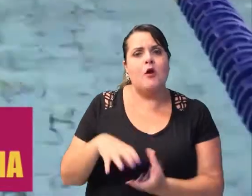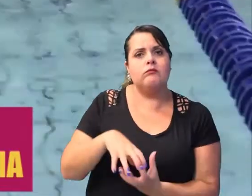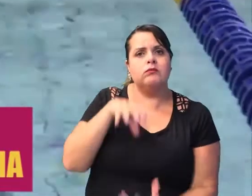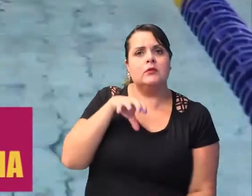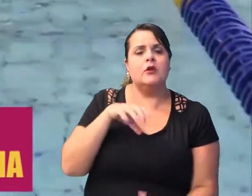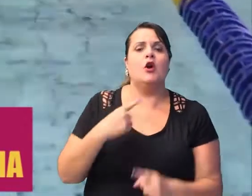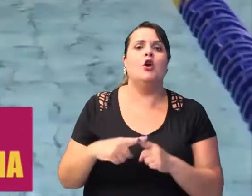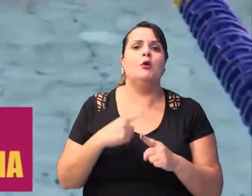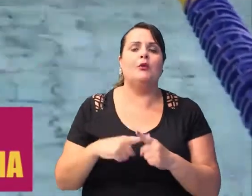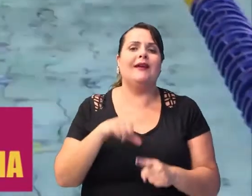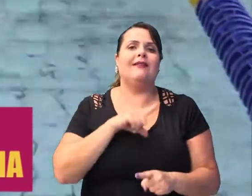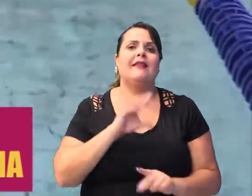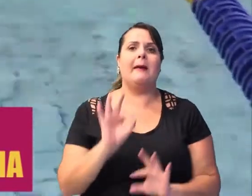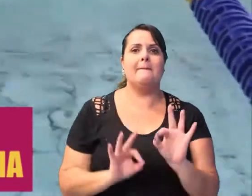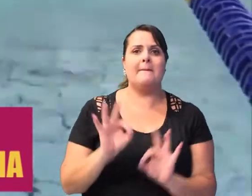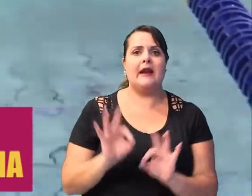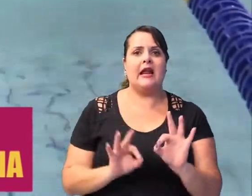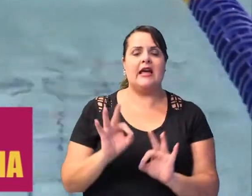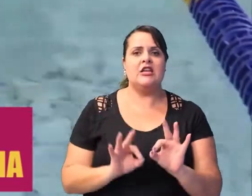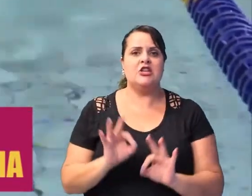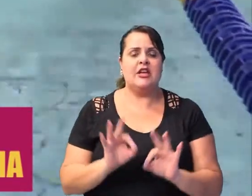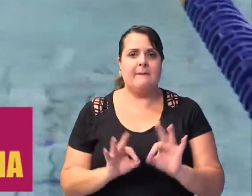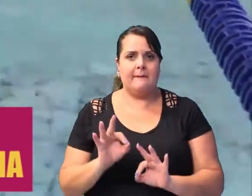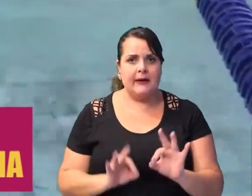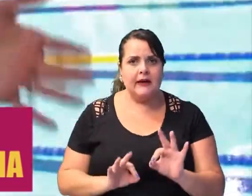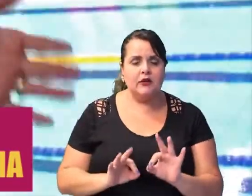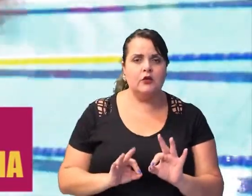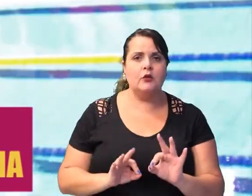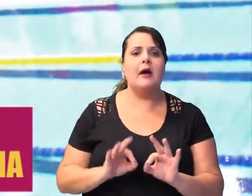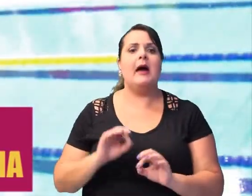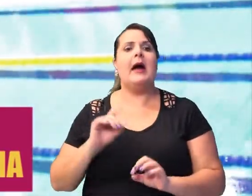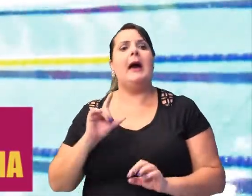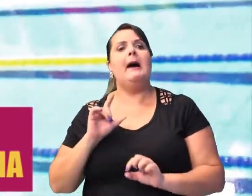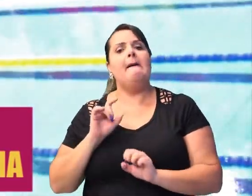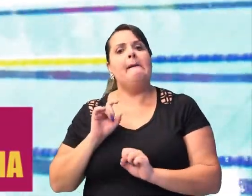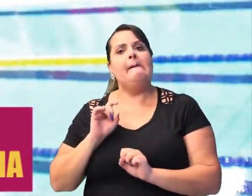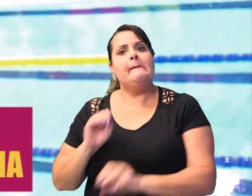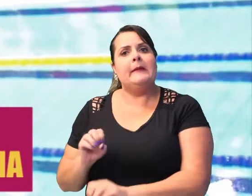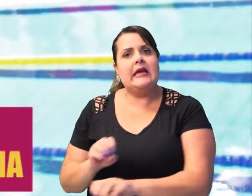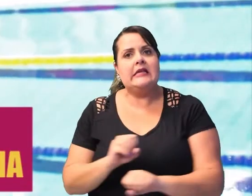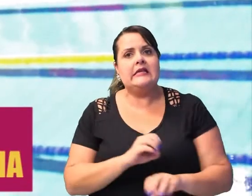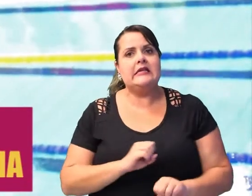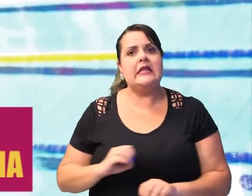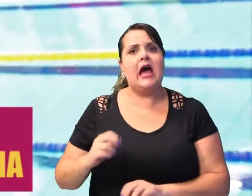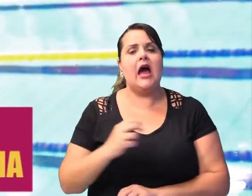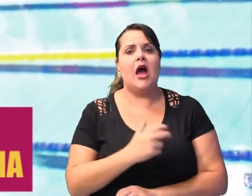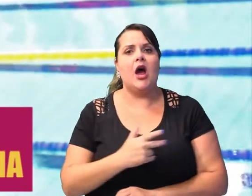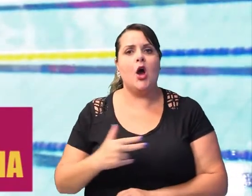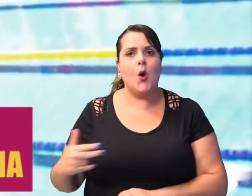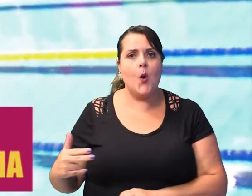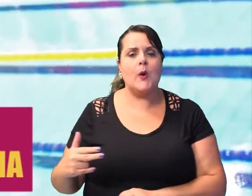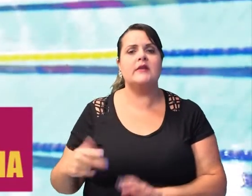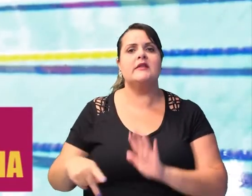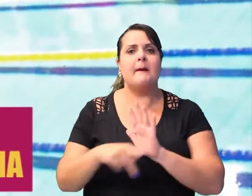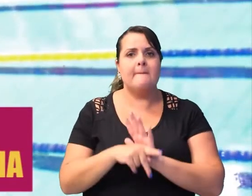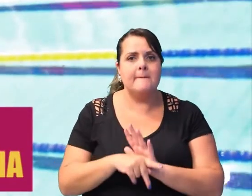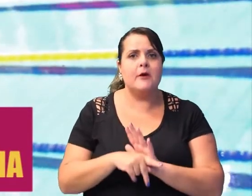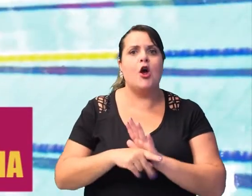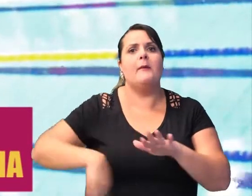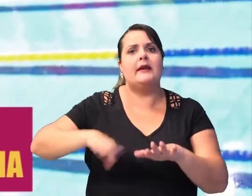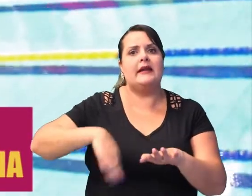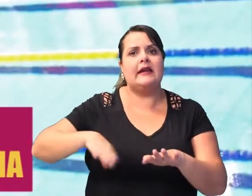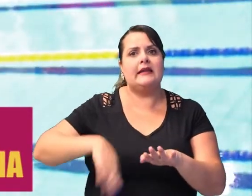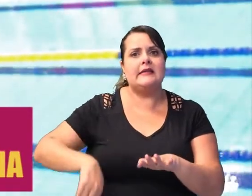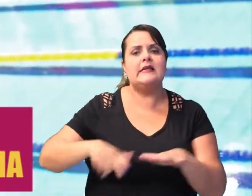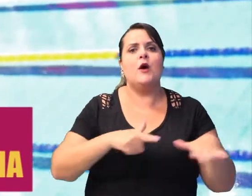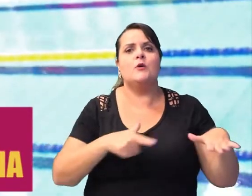legal porque existe um sistema de planejamento onde você trabalha determinados aspectos da natação a cada semana por